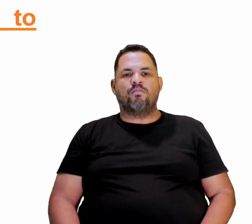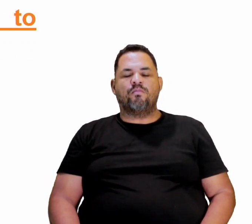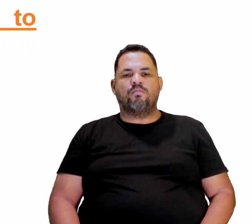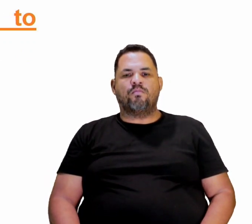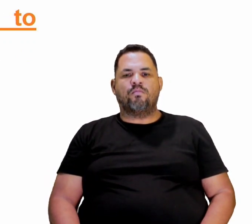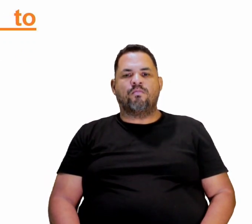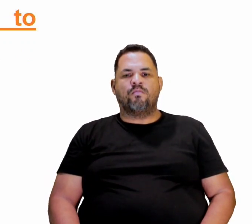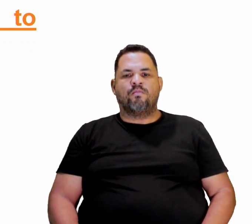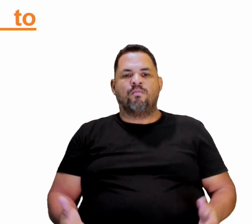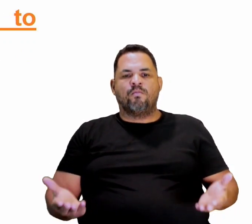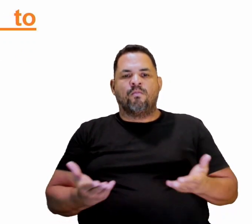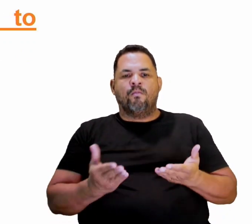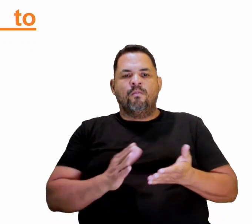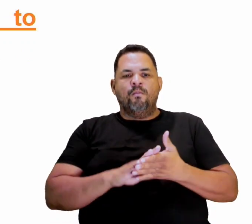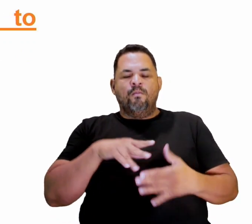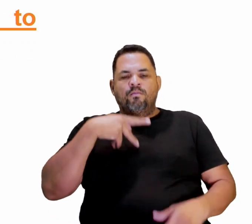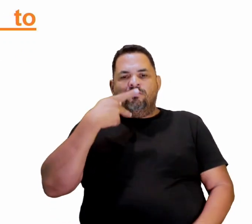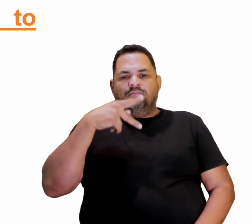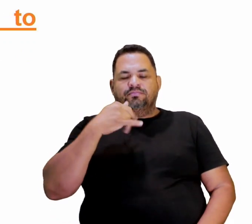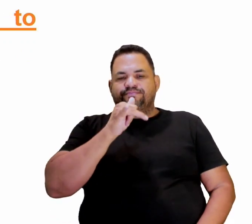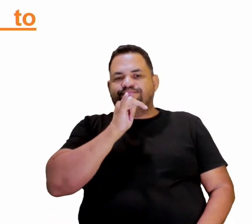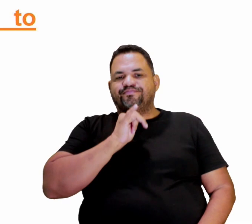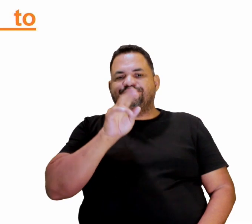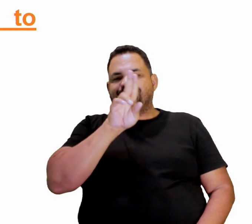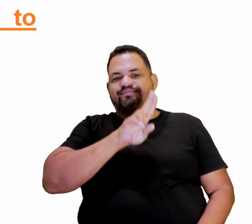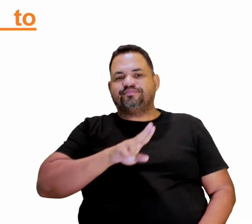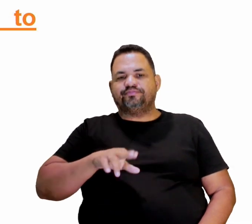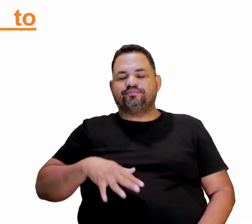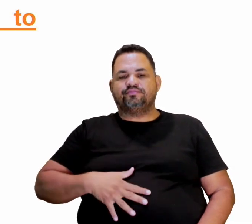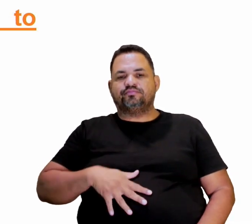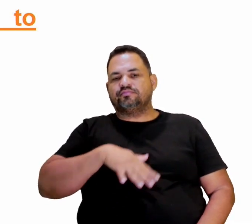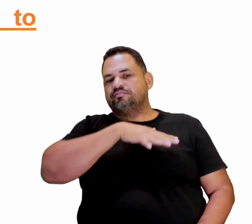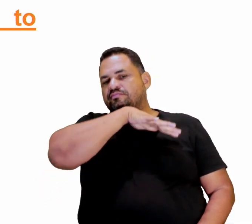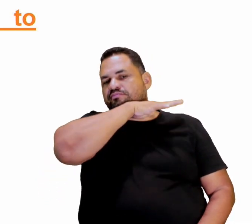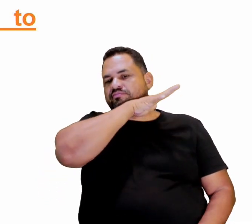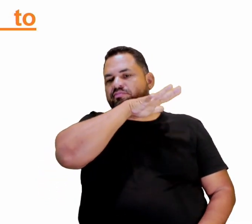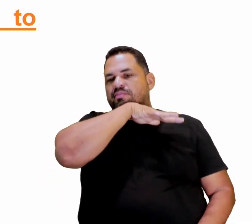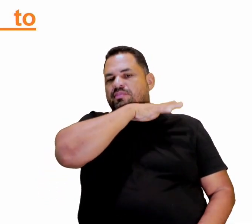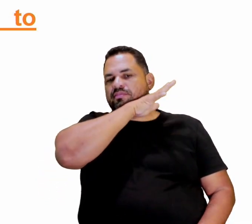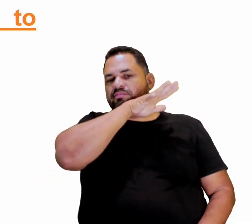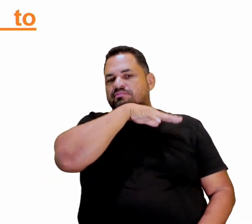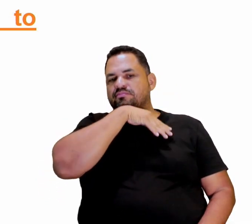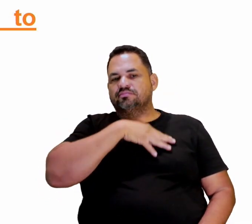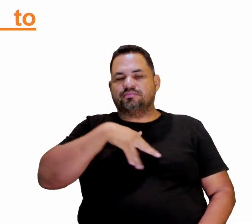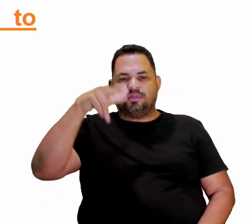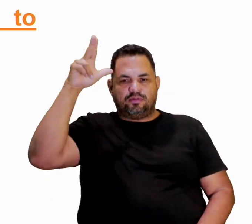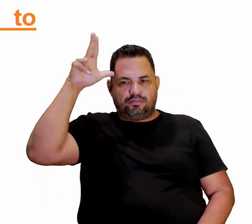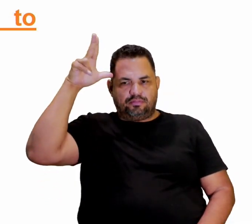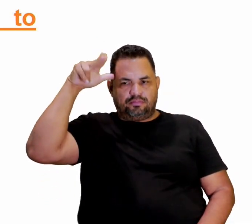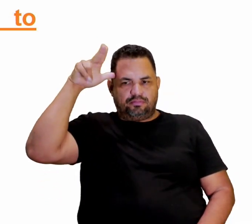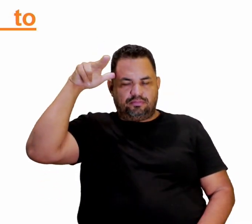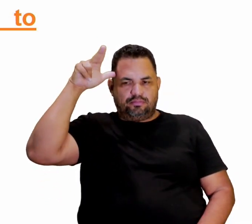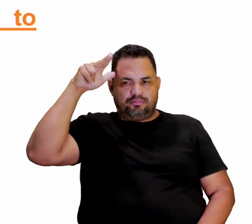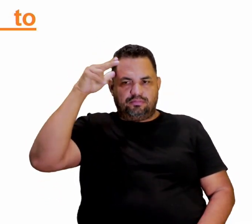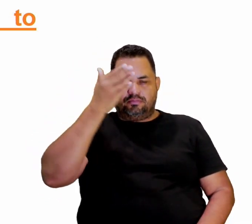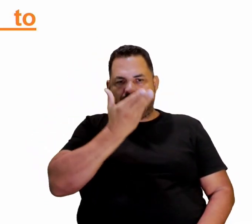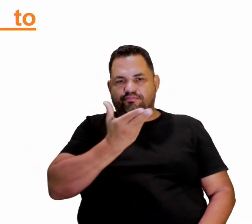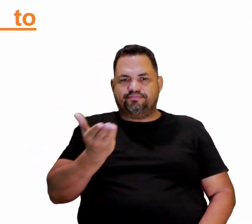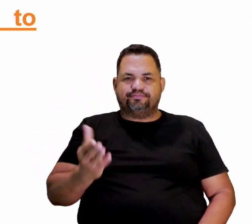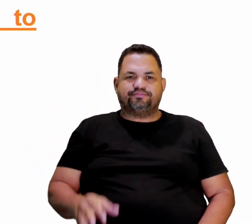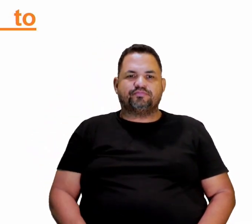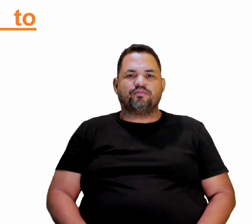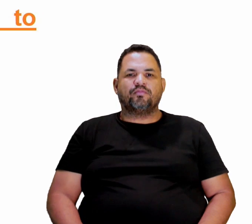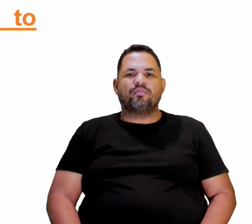agora estou falando um exemplo usando um animal que o horse cavalo e eu tô falando sobre